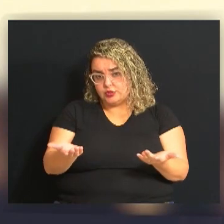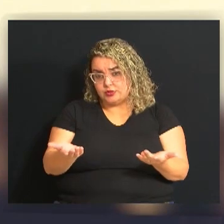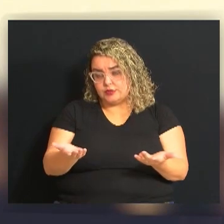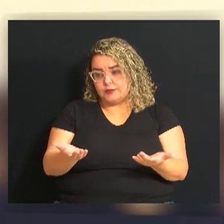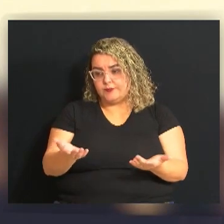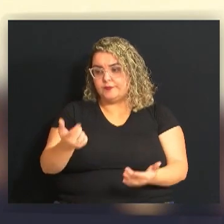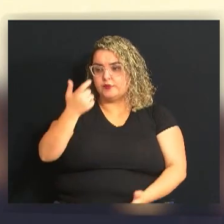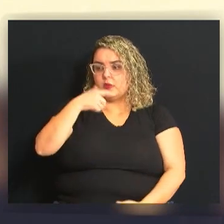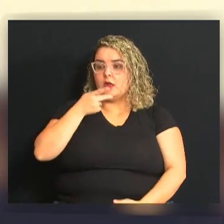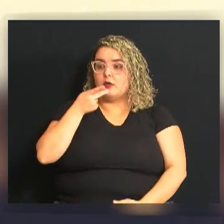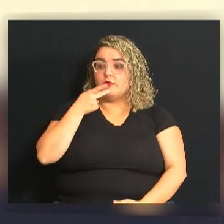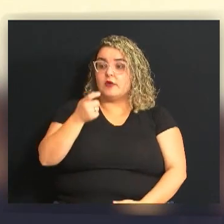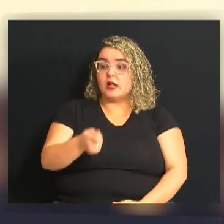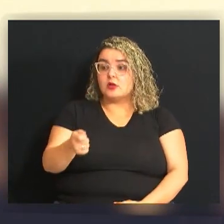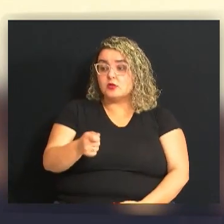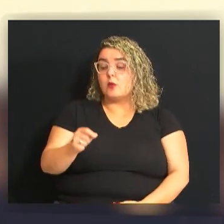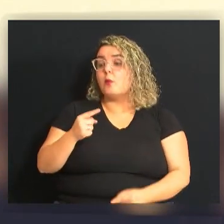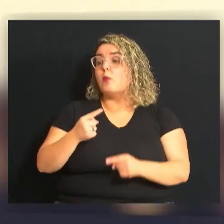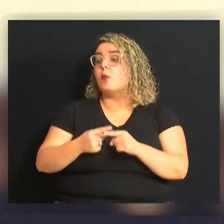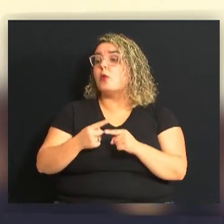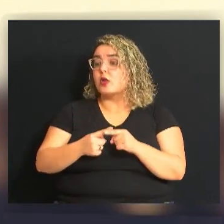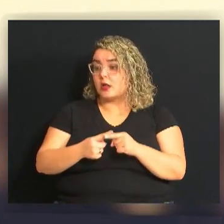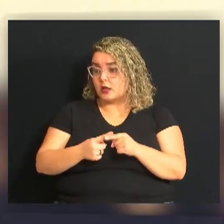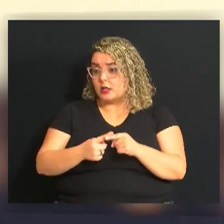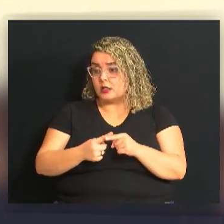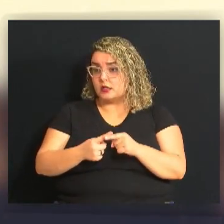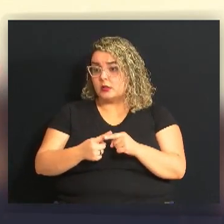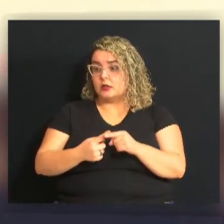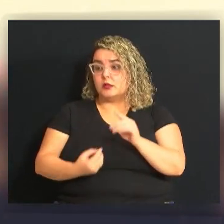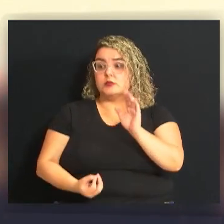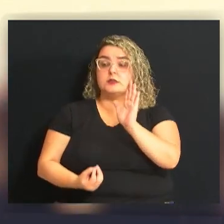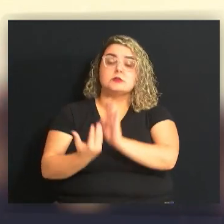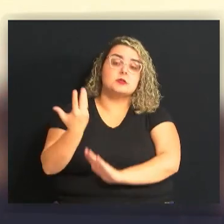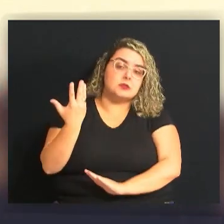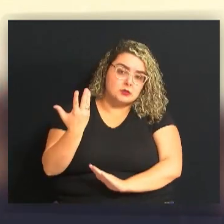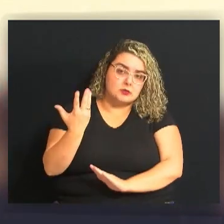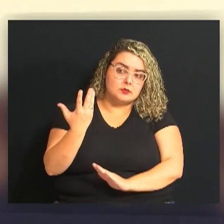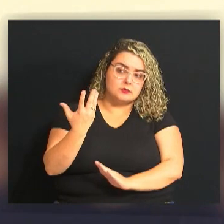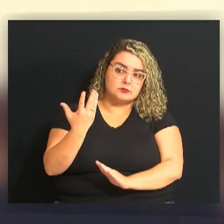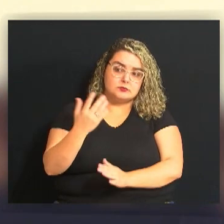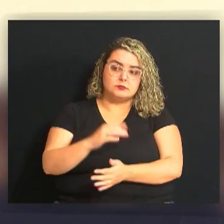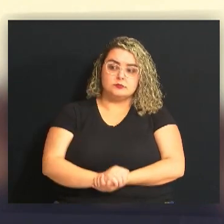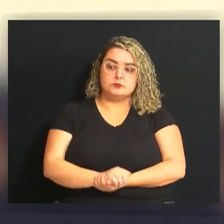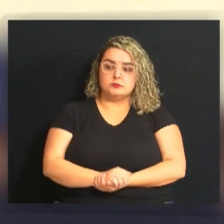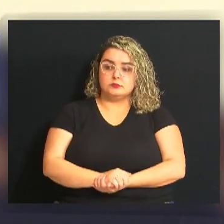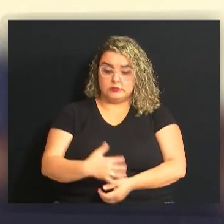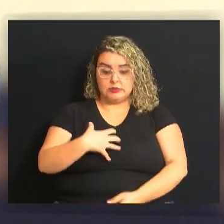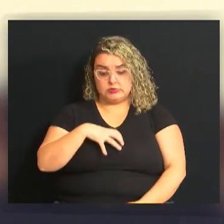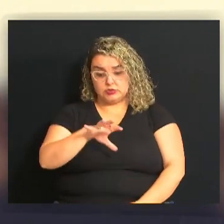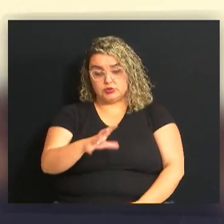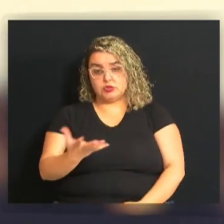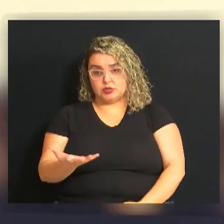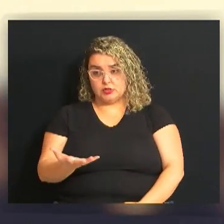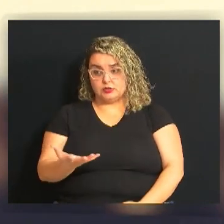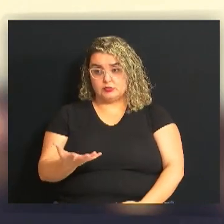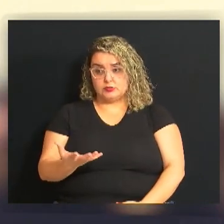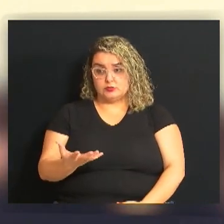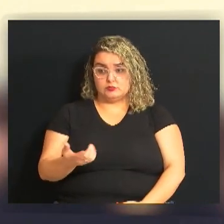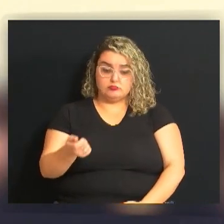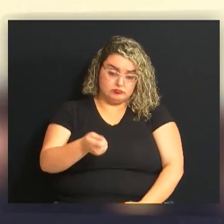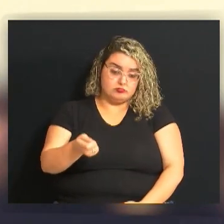nós falarmos das notícias do Legislativo, do trabalho dos parlamentares, do que acontece aqui na Câmara de Campinas, e a gente começa falando sobre